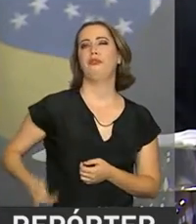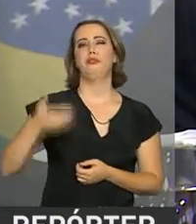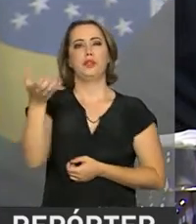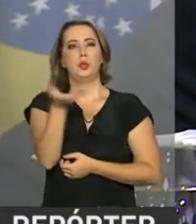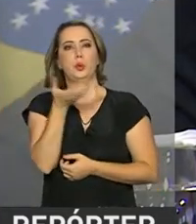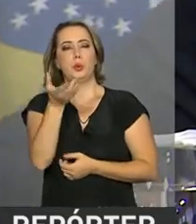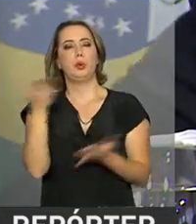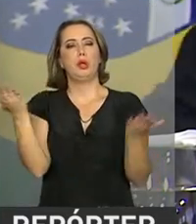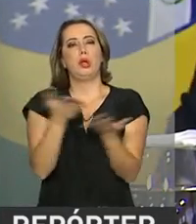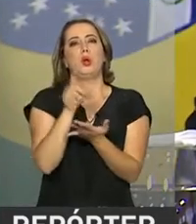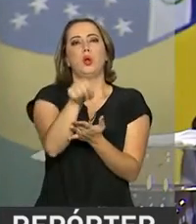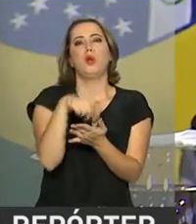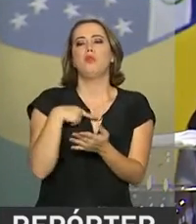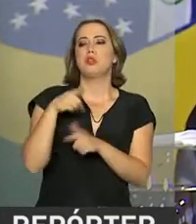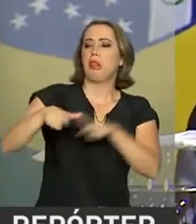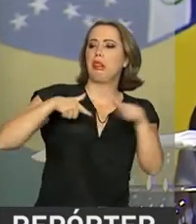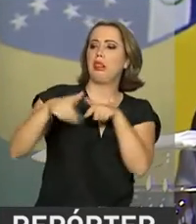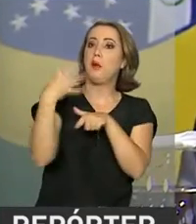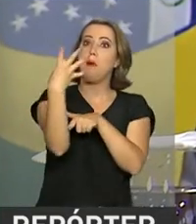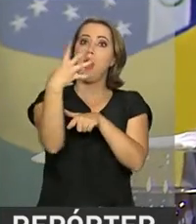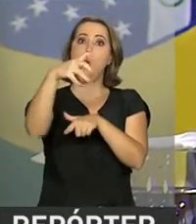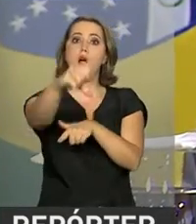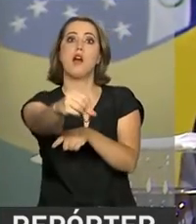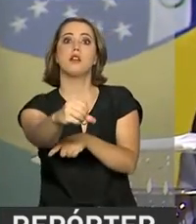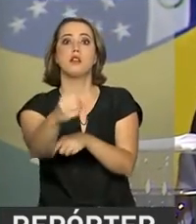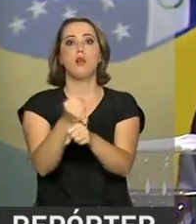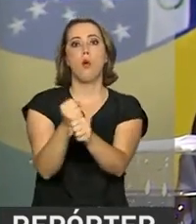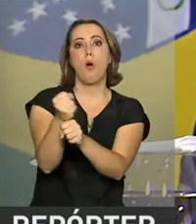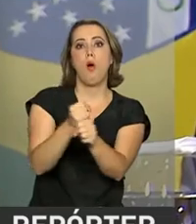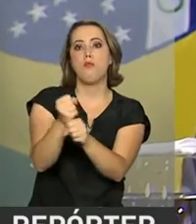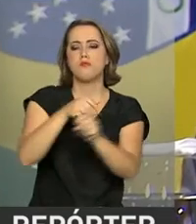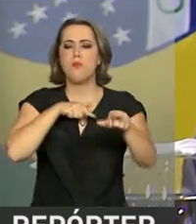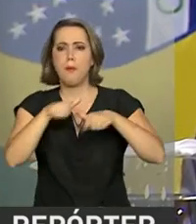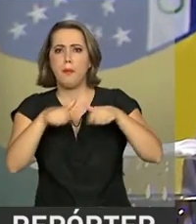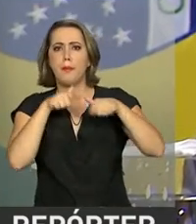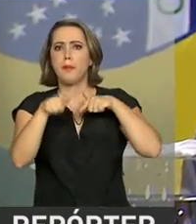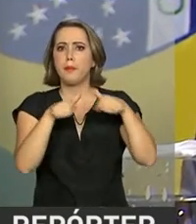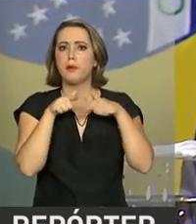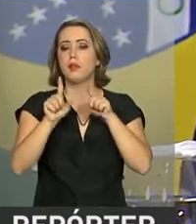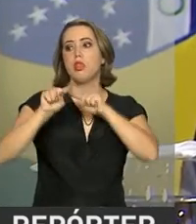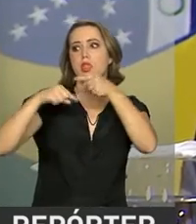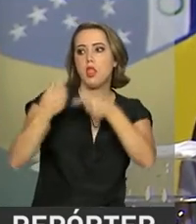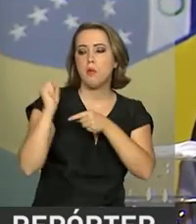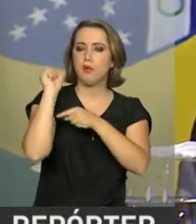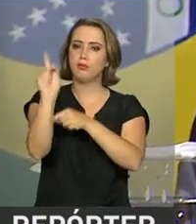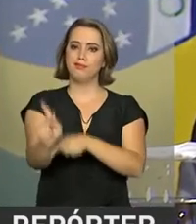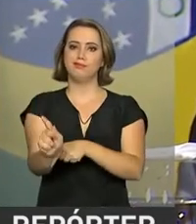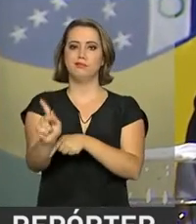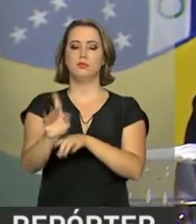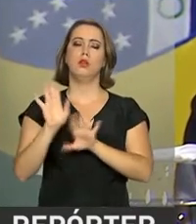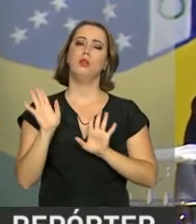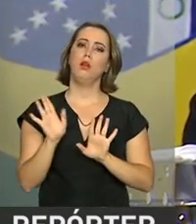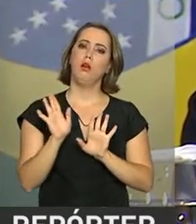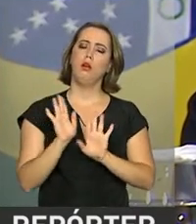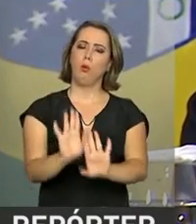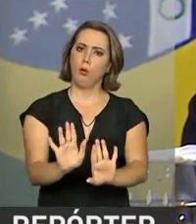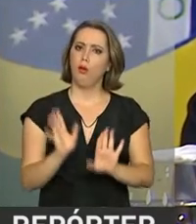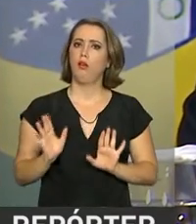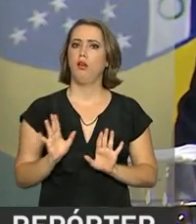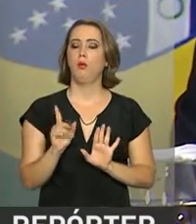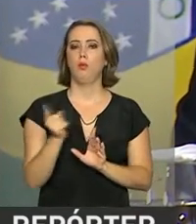exigindo que você trabalhe 49 anos pra poder se aposentar ora bem não é isto quando